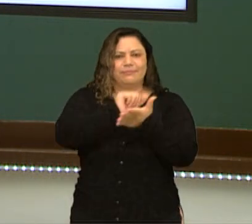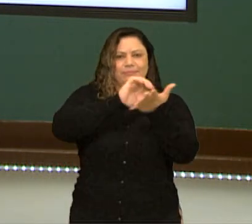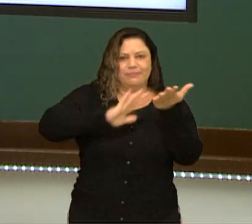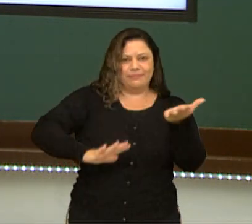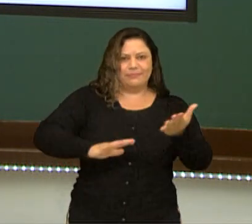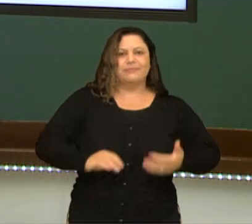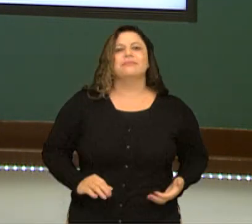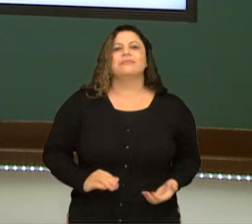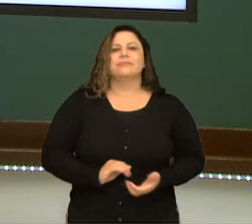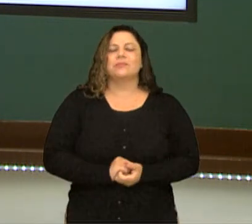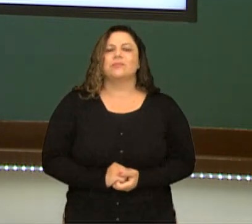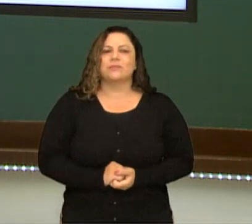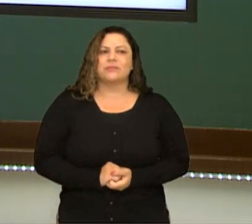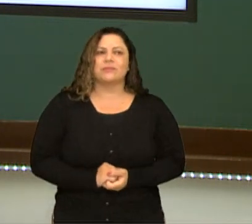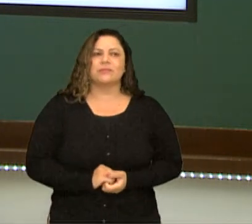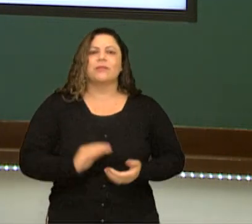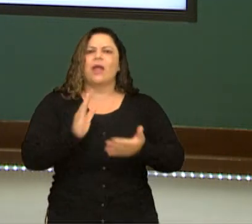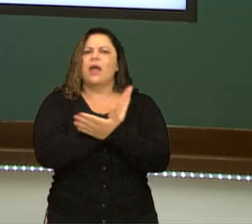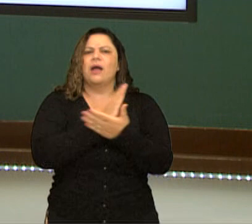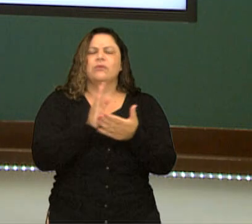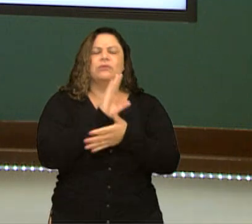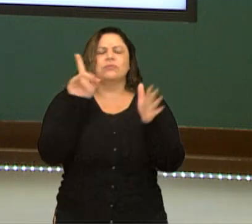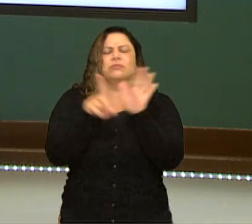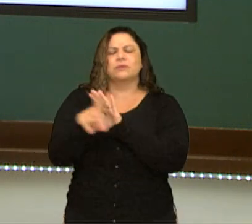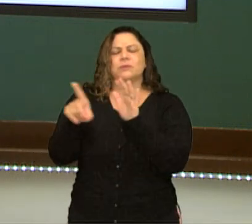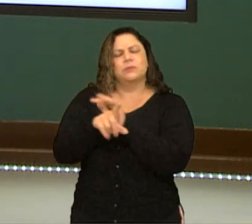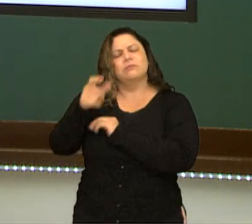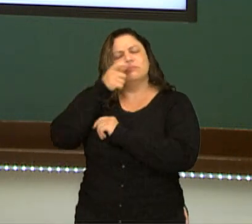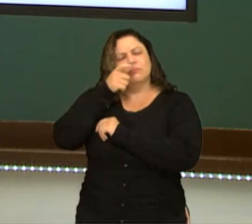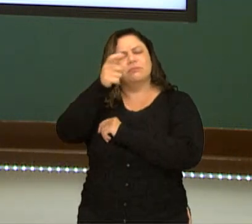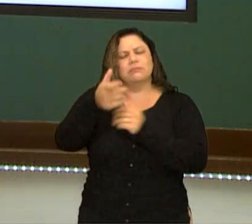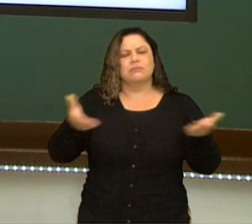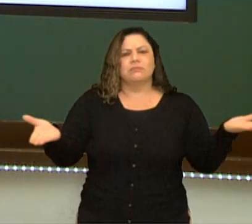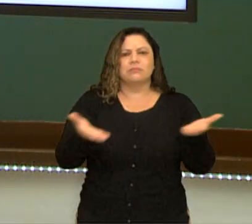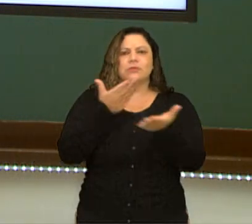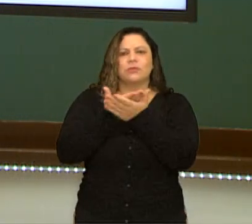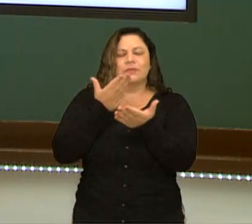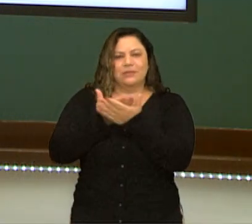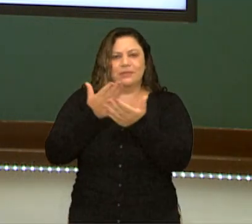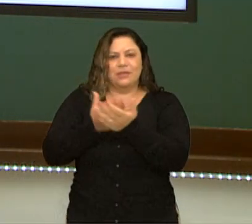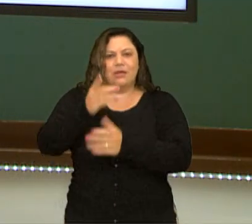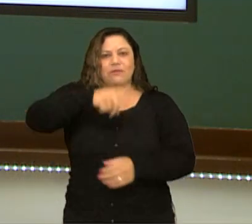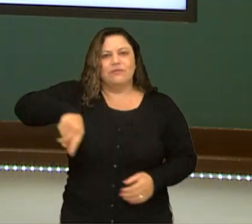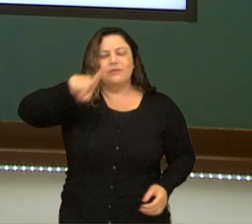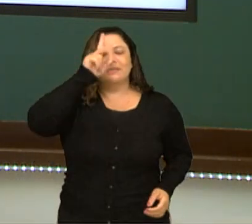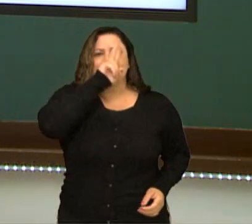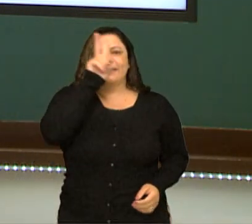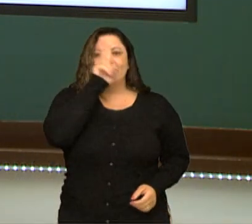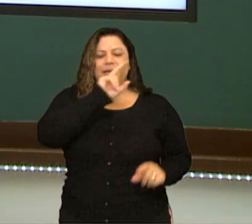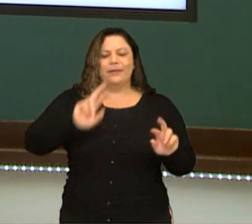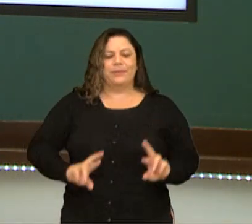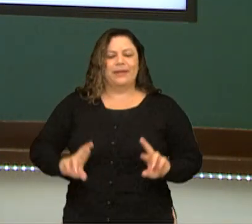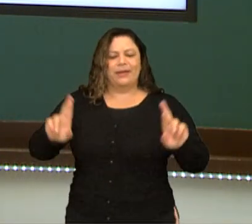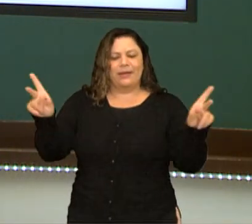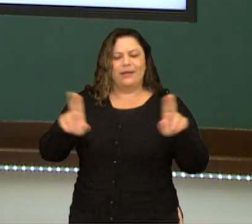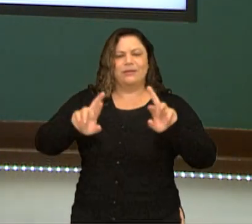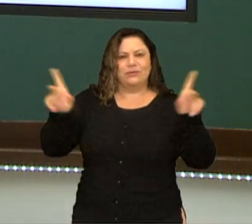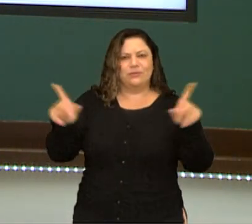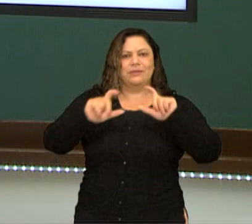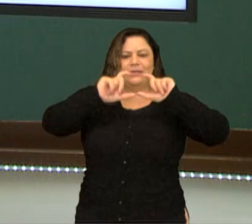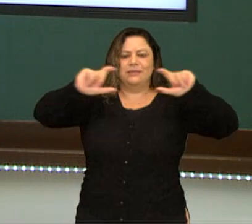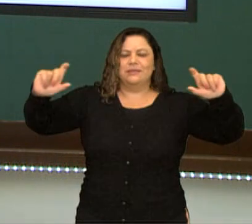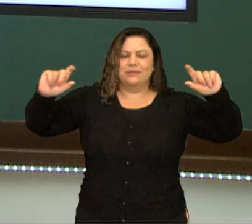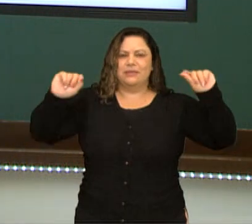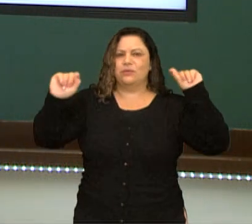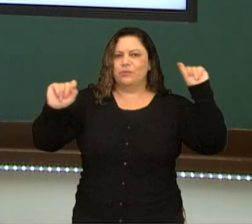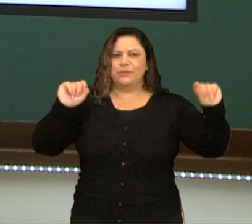atividades. Alguns questionamentos interessantes sobre esta aula. Você lembra a diferença da